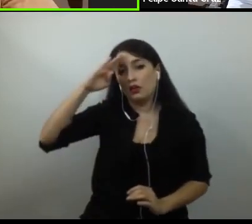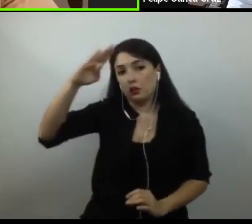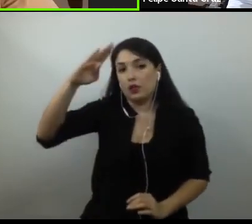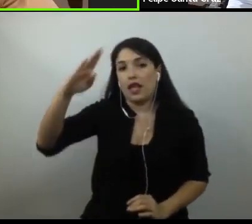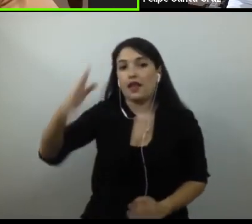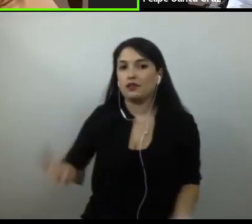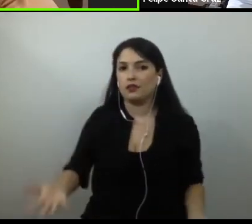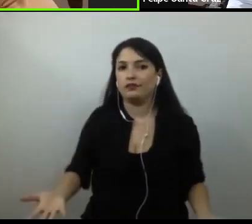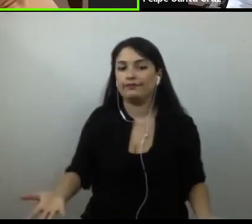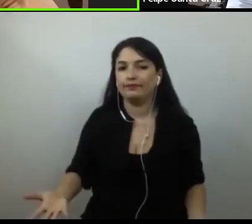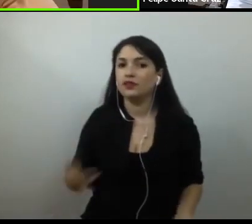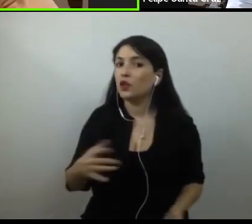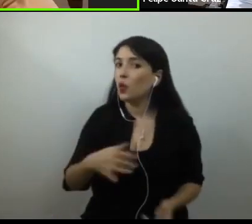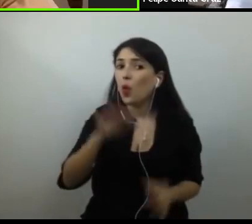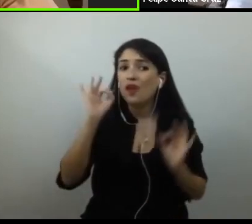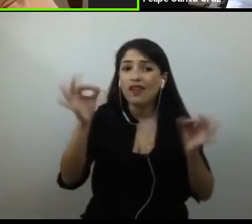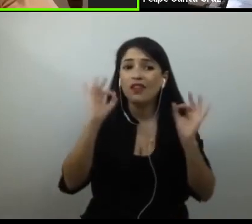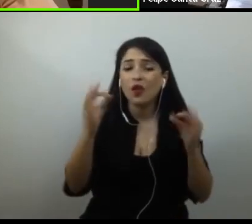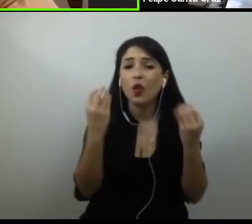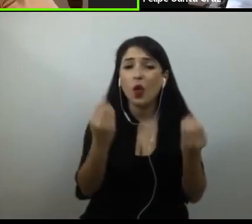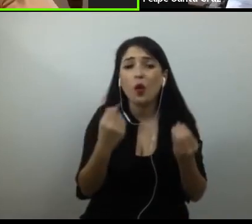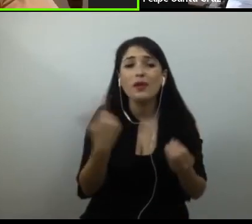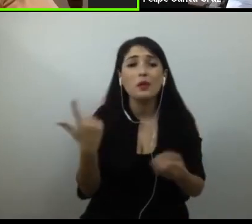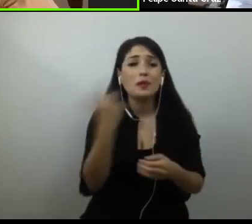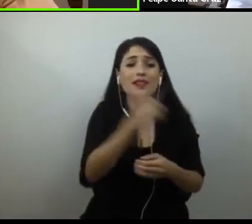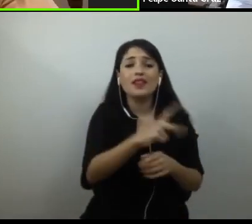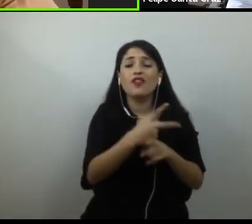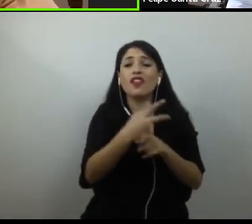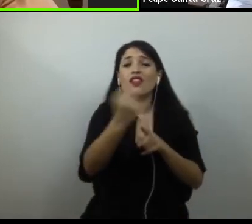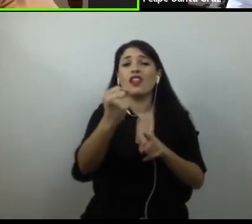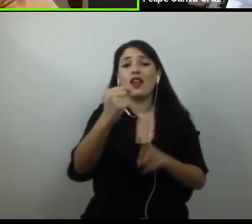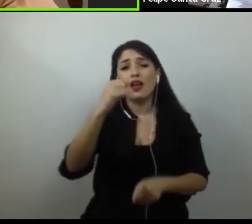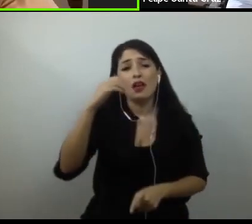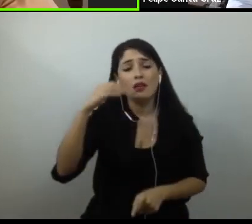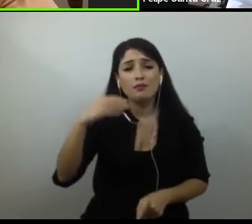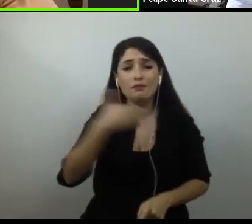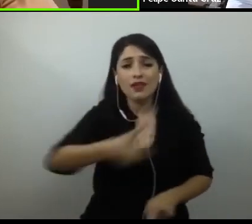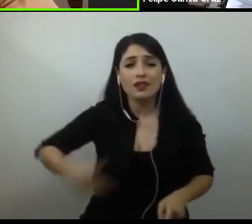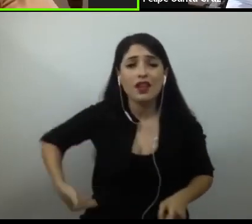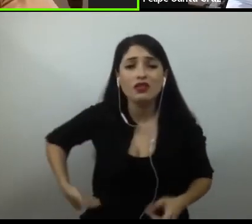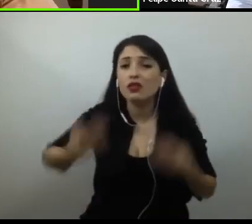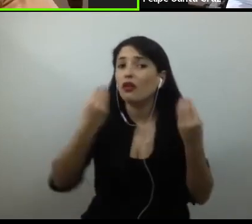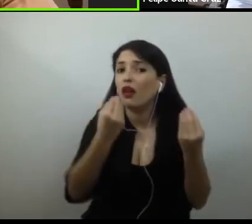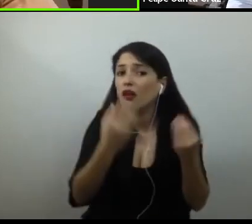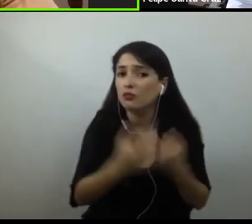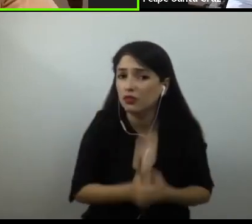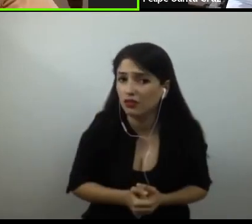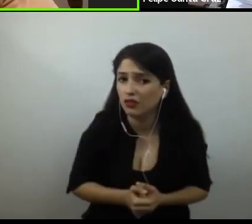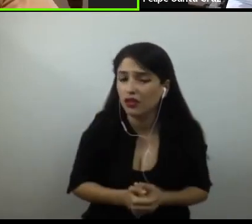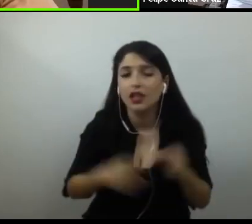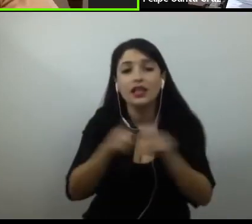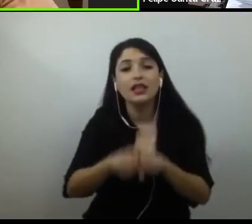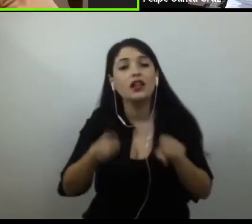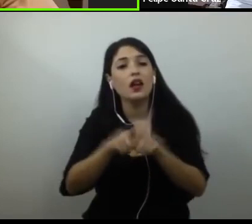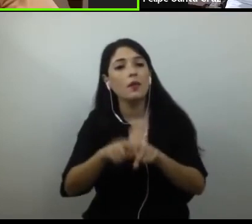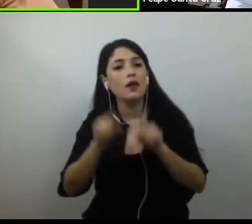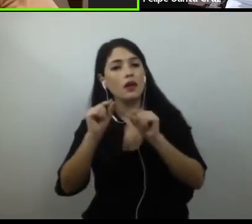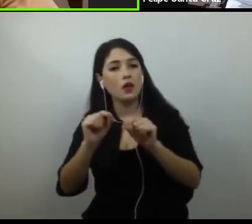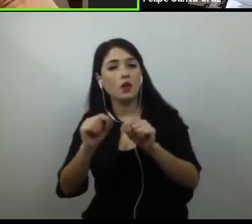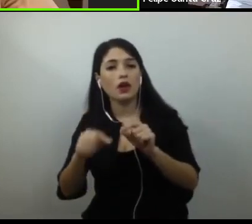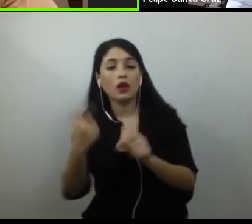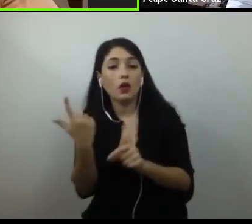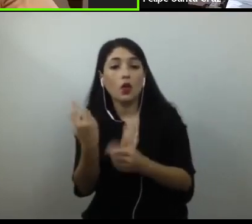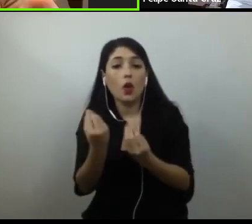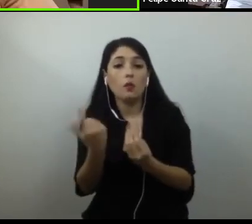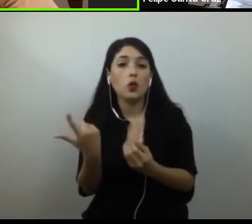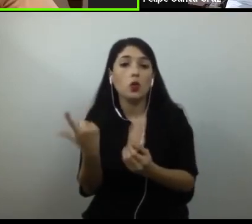oposição firme contra o seu projeto de desmonte do país. Então, não é só fake news.